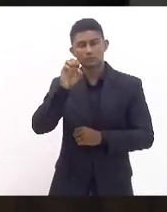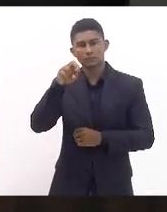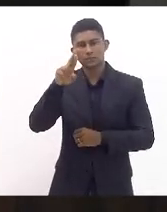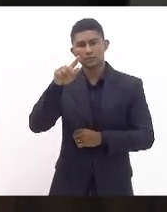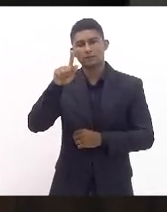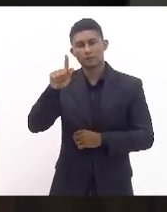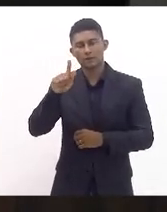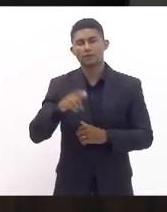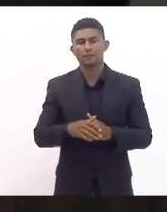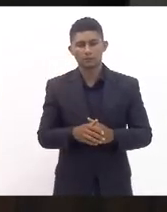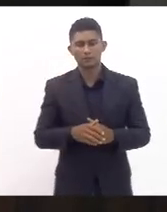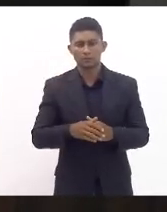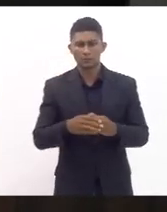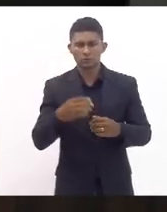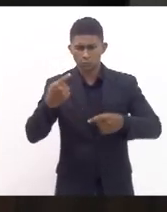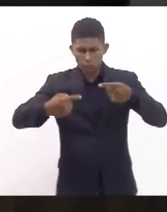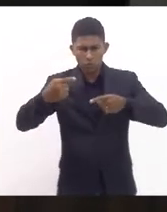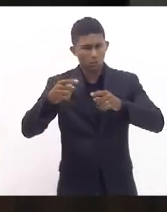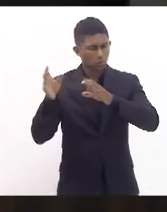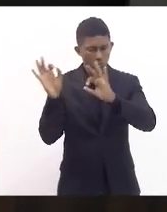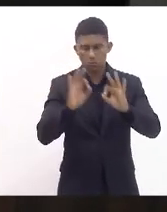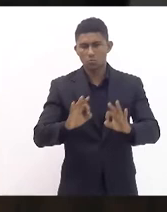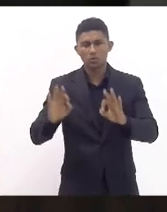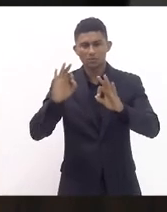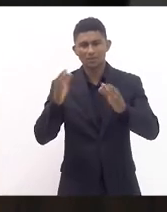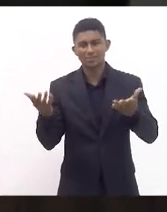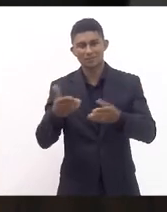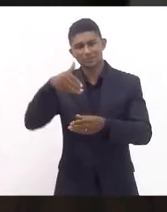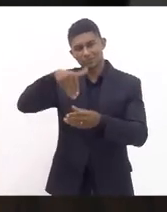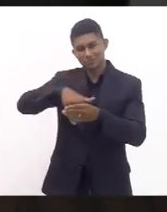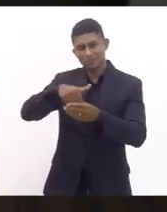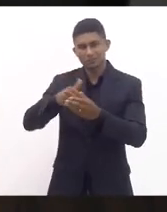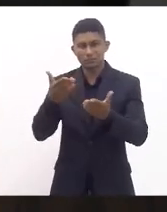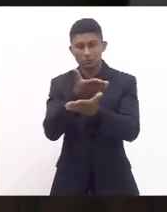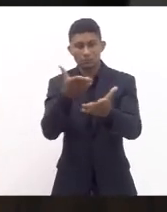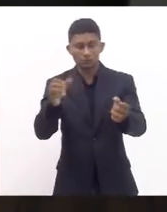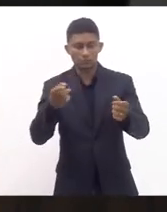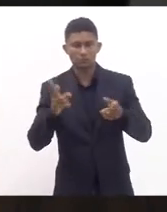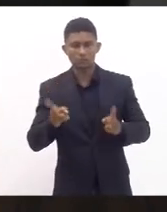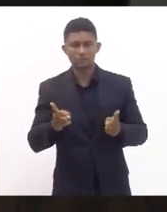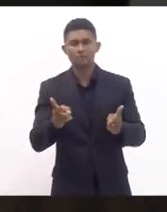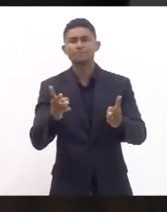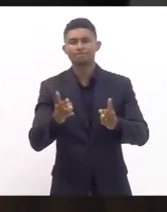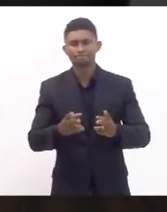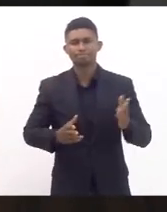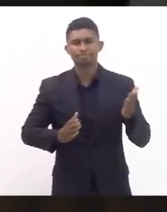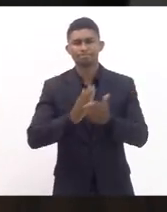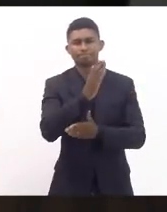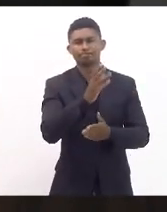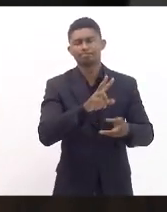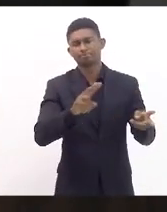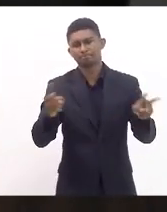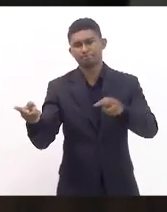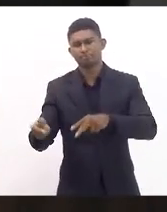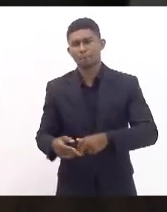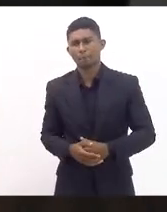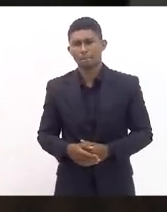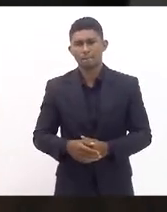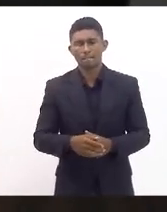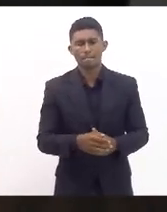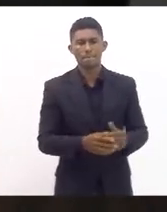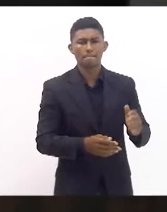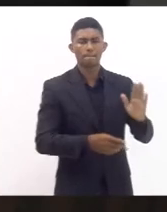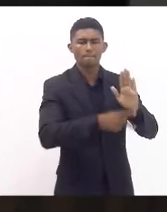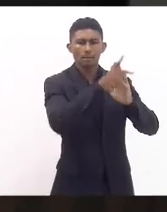Em discussão, não havendo que queira discutir, encerrada a discussão. Em votação, os senhores que aprovam, permaneçam como estão, aprovado, vai à promulgação.